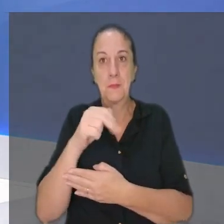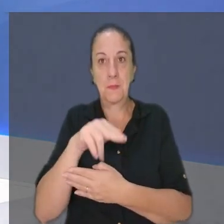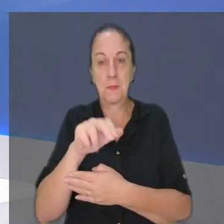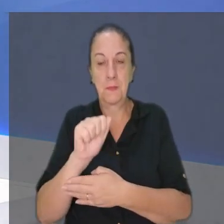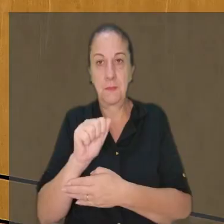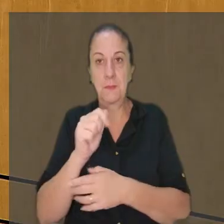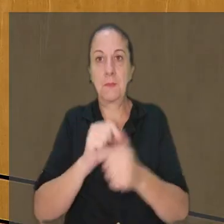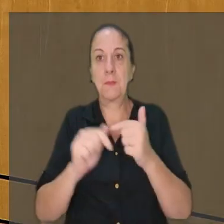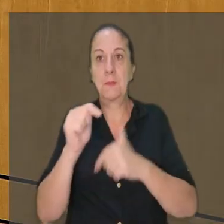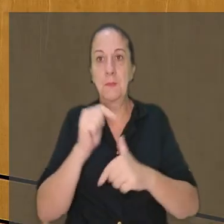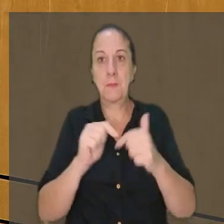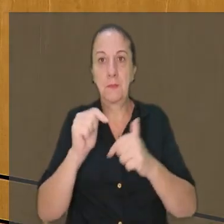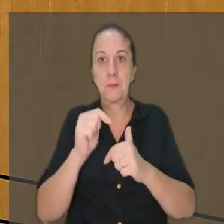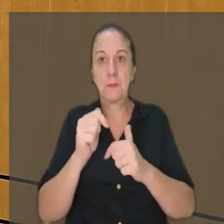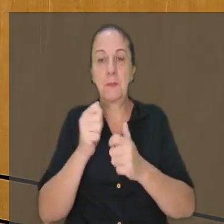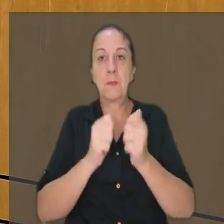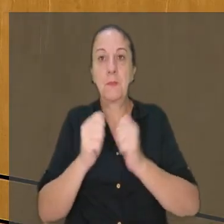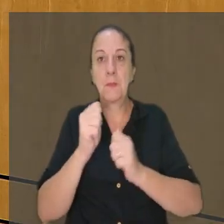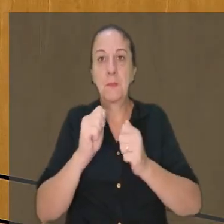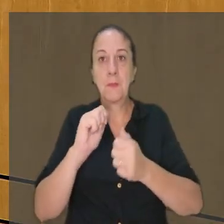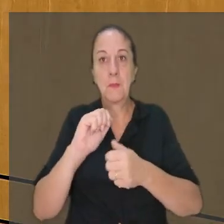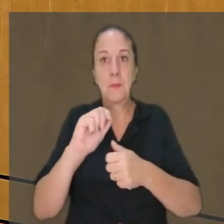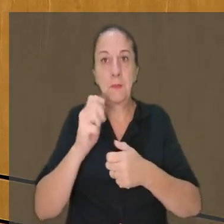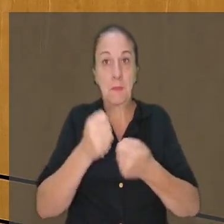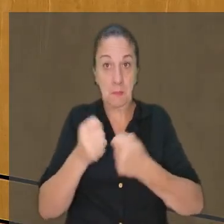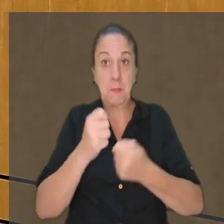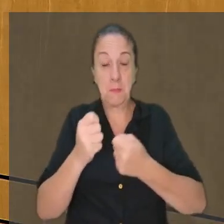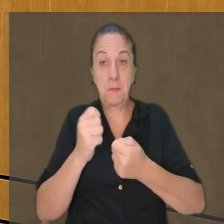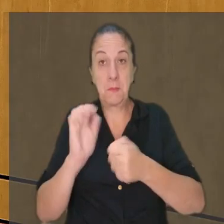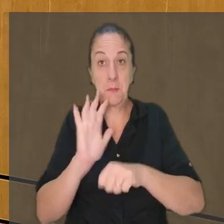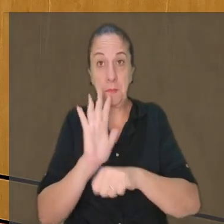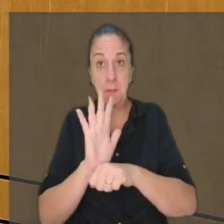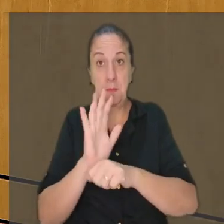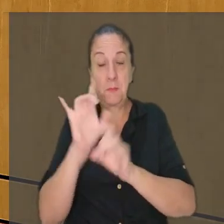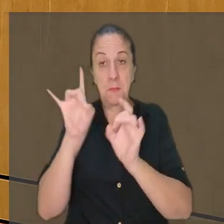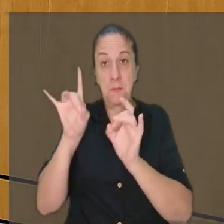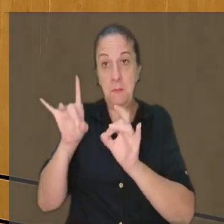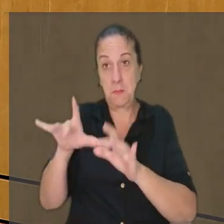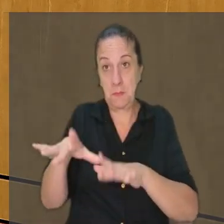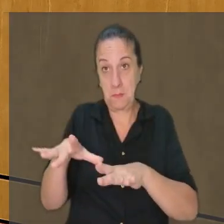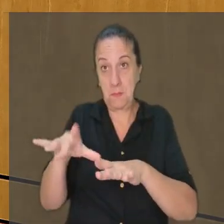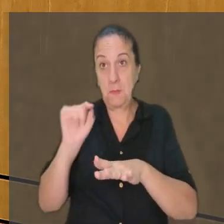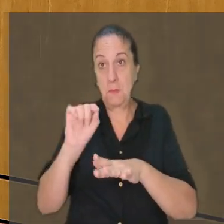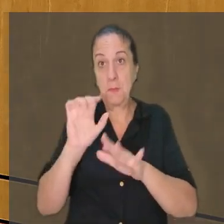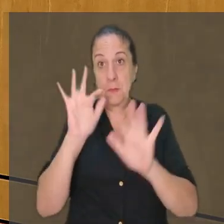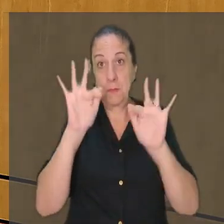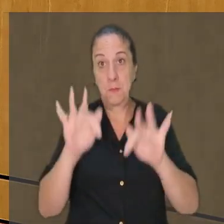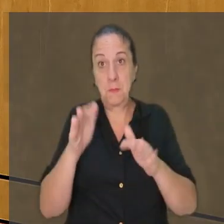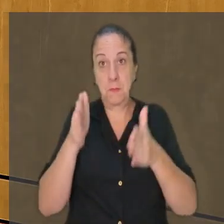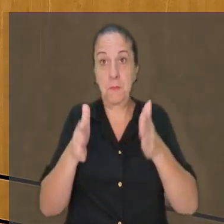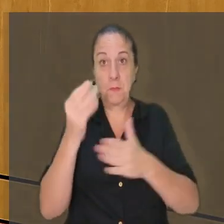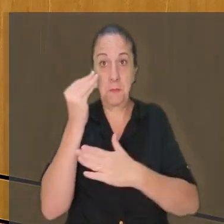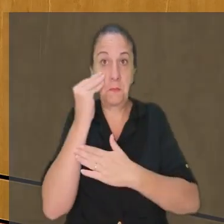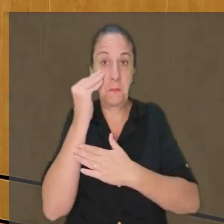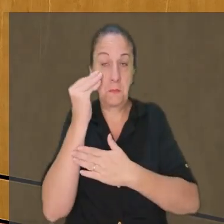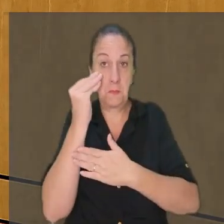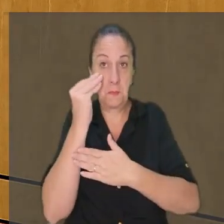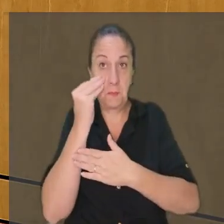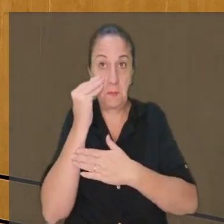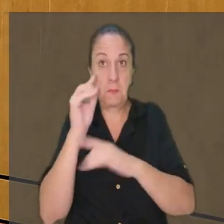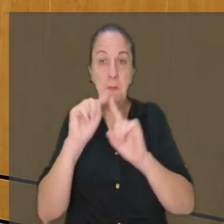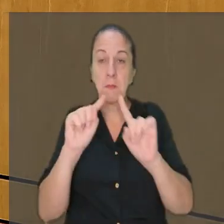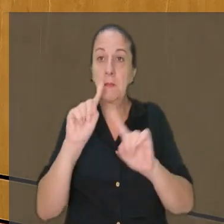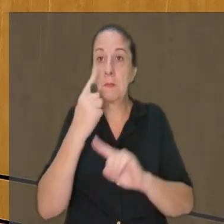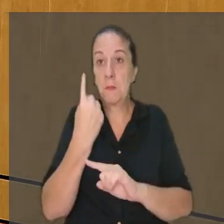Olá, Luana. A trabalhadora era auxiliar administrativa na empresa. Ela disse que foi dispensada assim que acabou o período